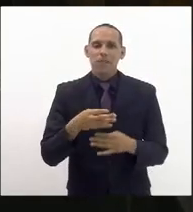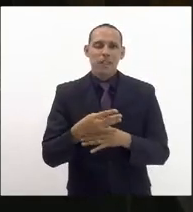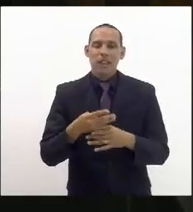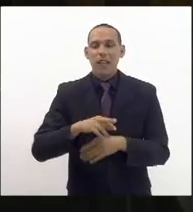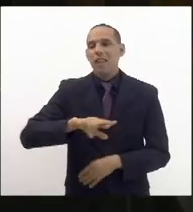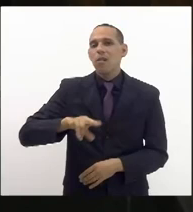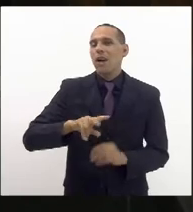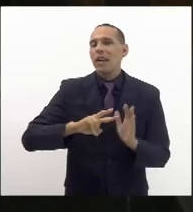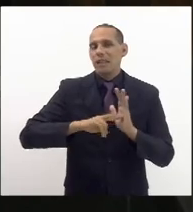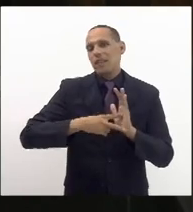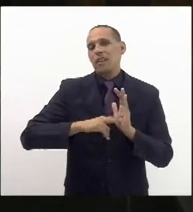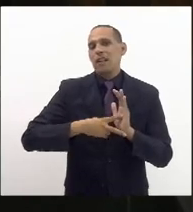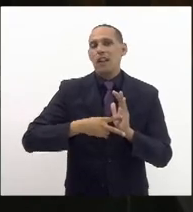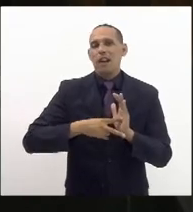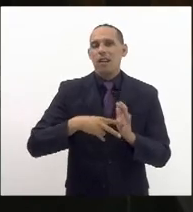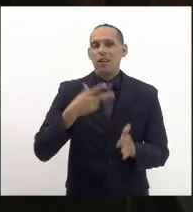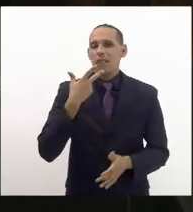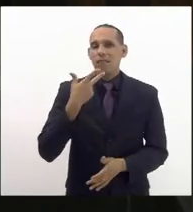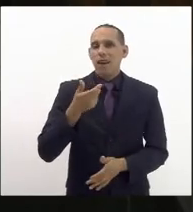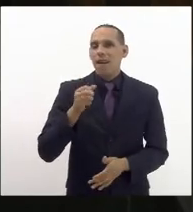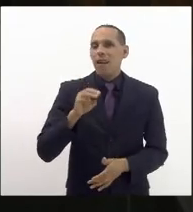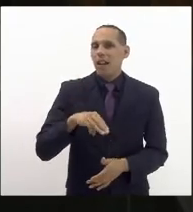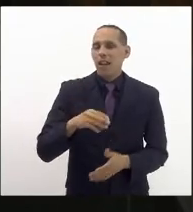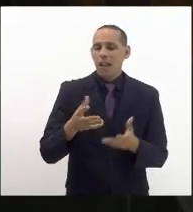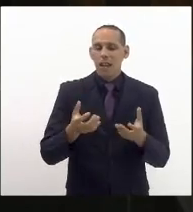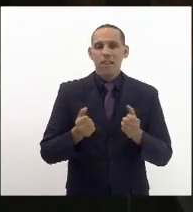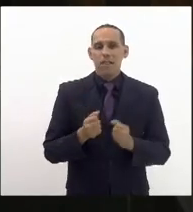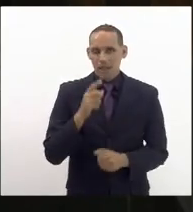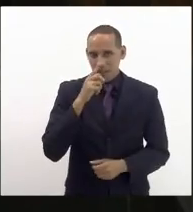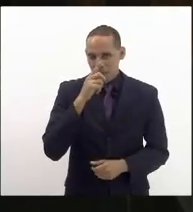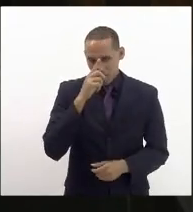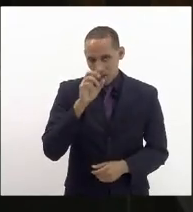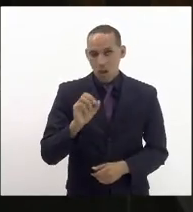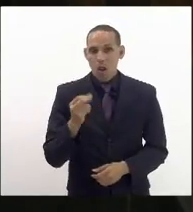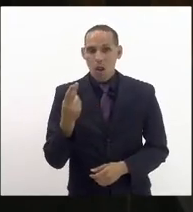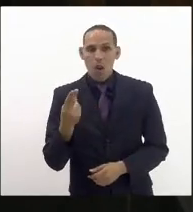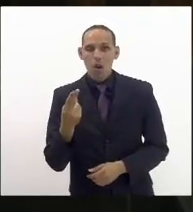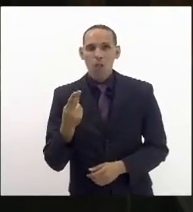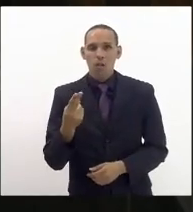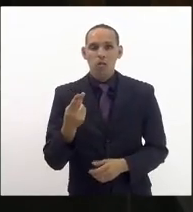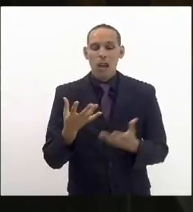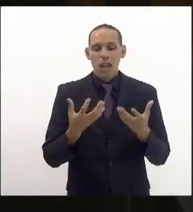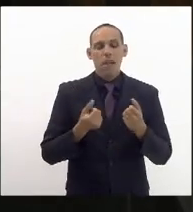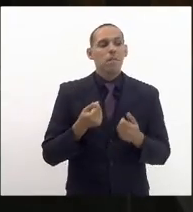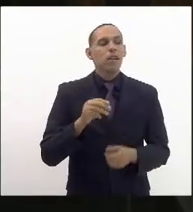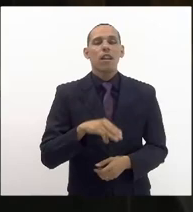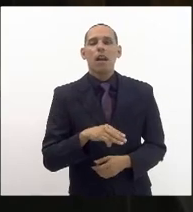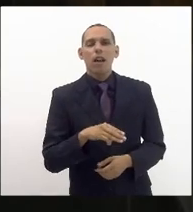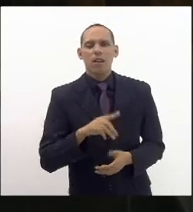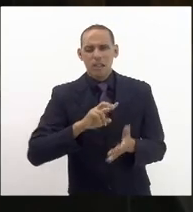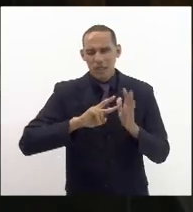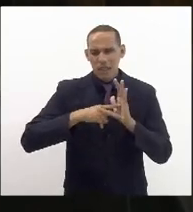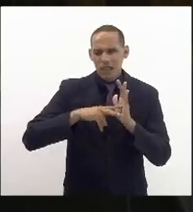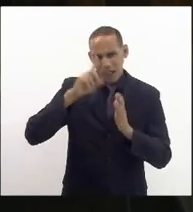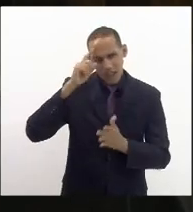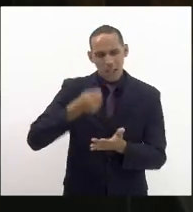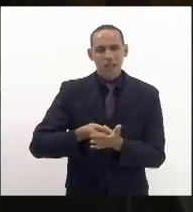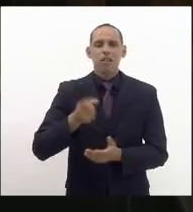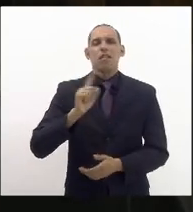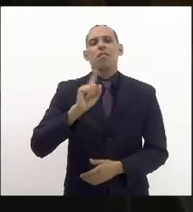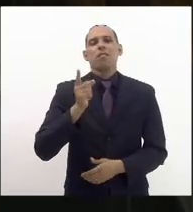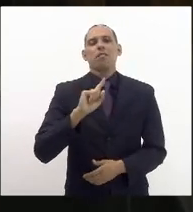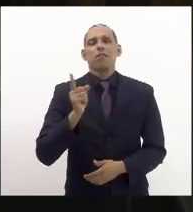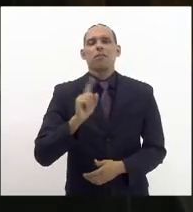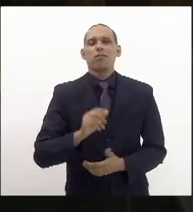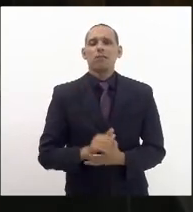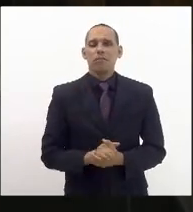é um sindicato quem tem que dizer quem fará jus a obter uma cesta básica, um auxílio social,